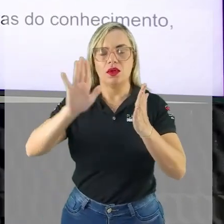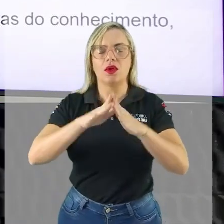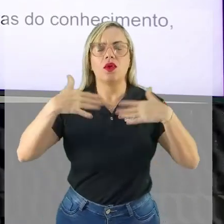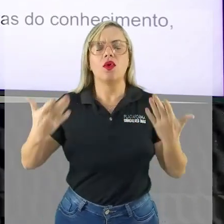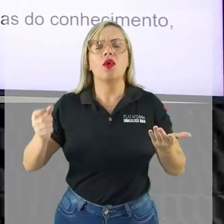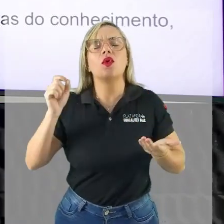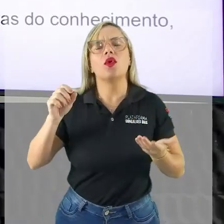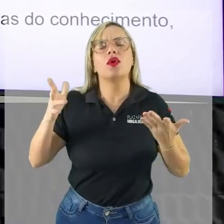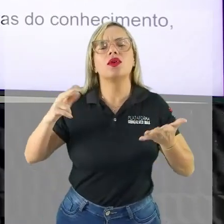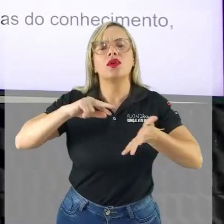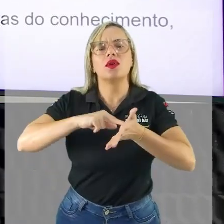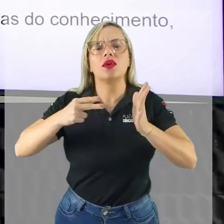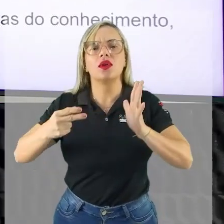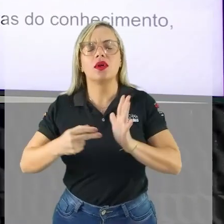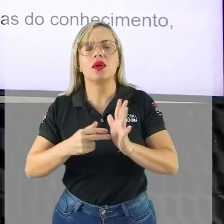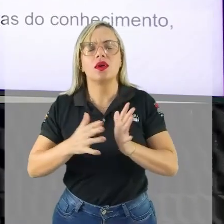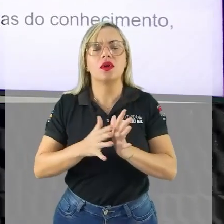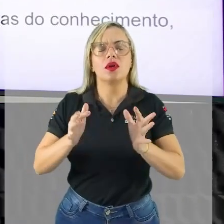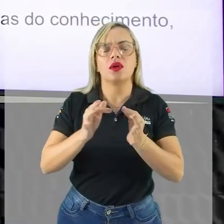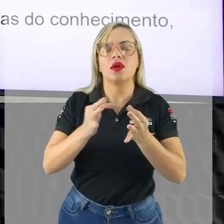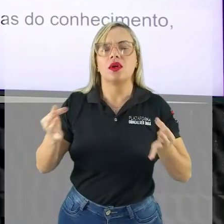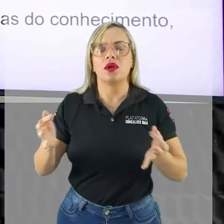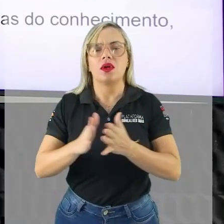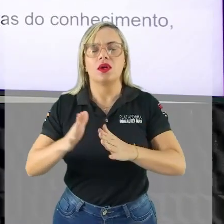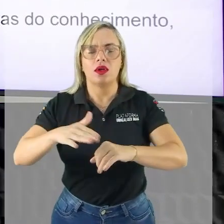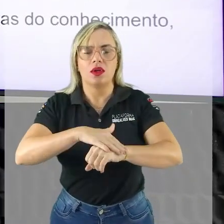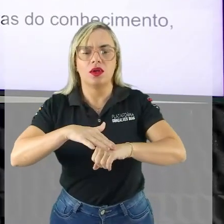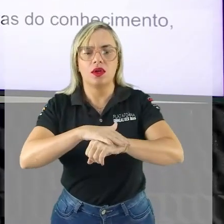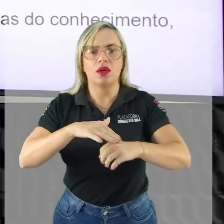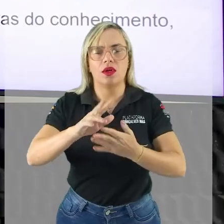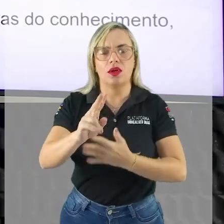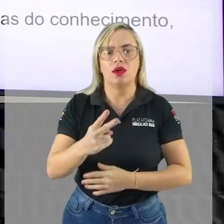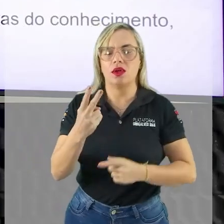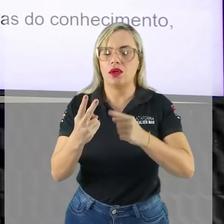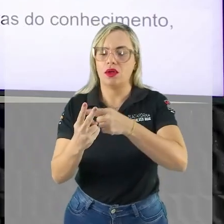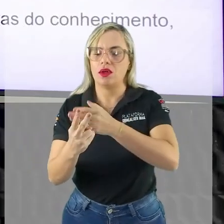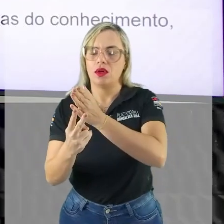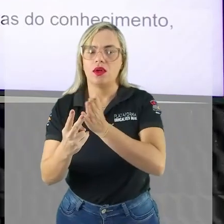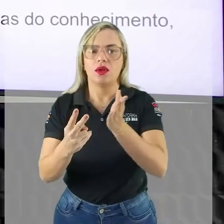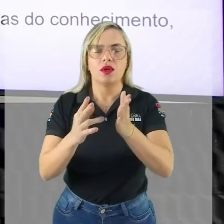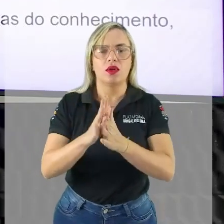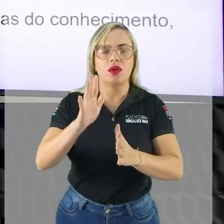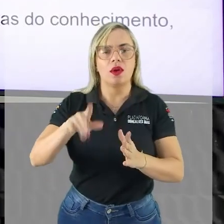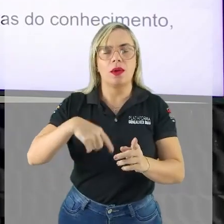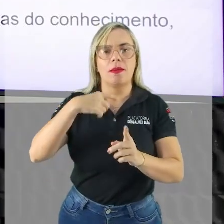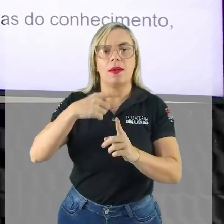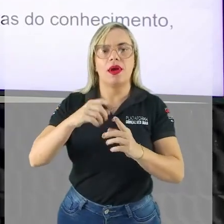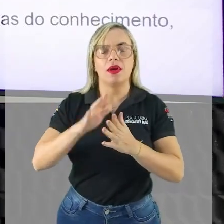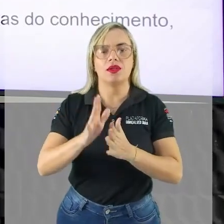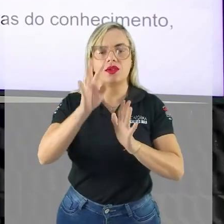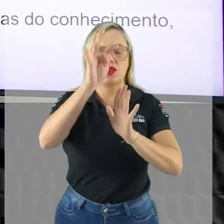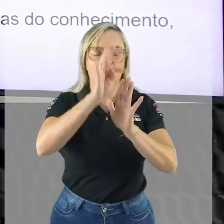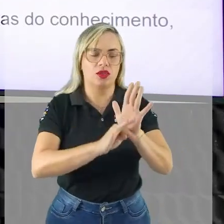que é isso, Jimmy? É muito simples. É a conversa entre dois ou mais textos,